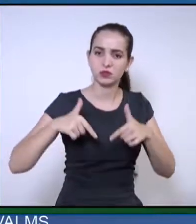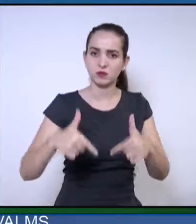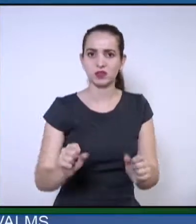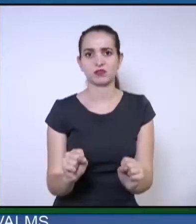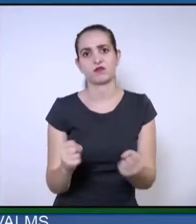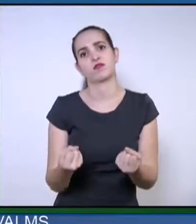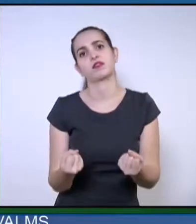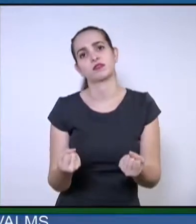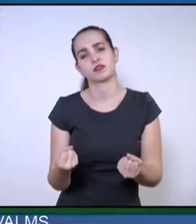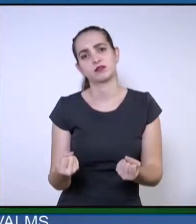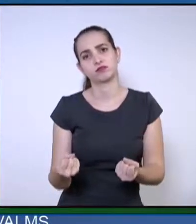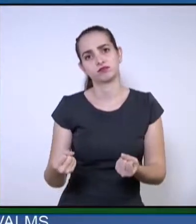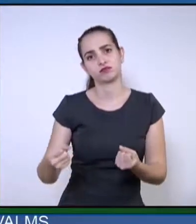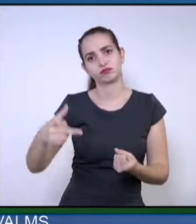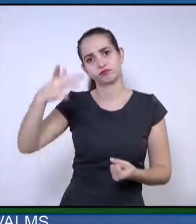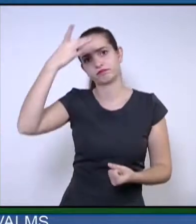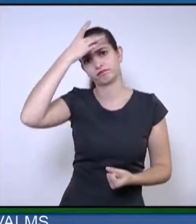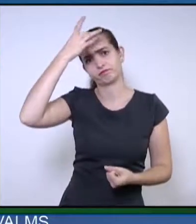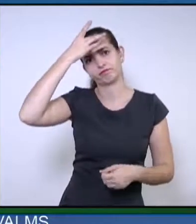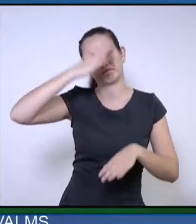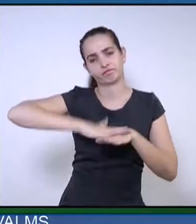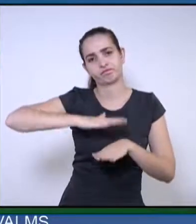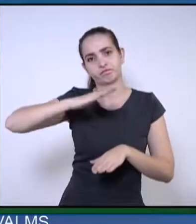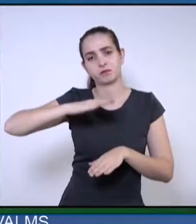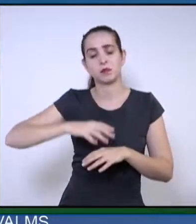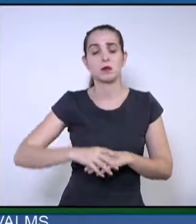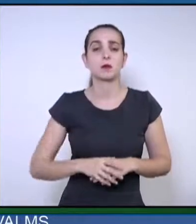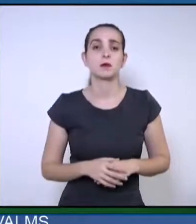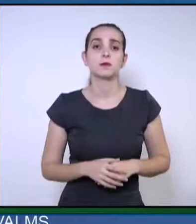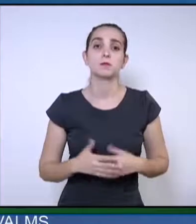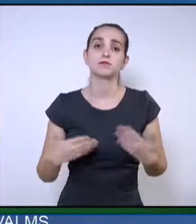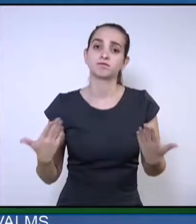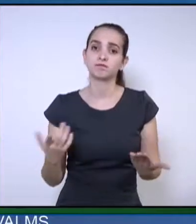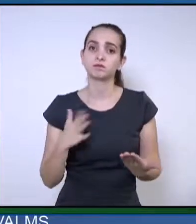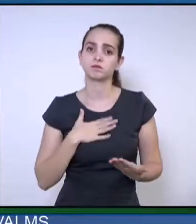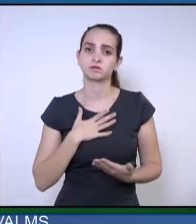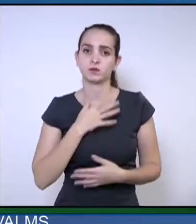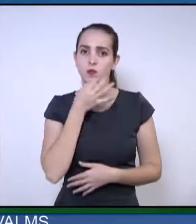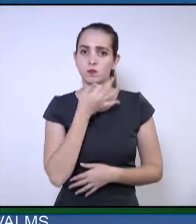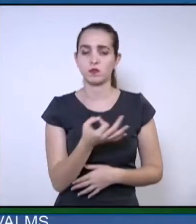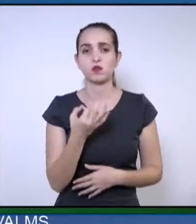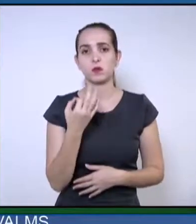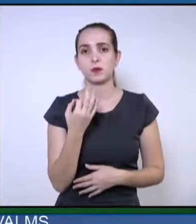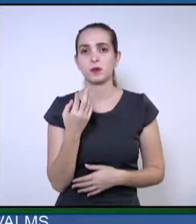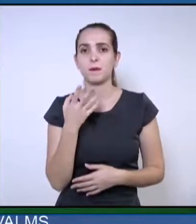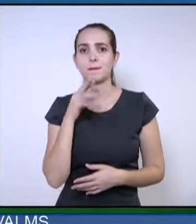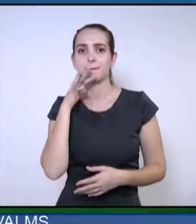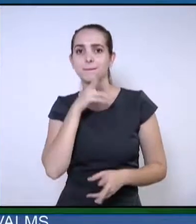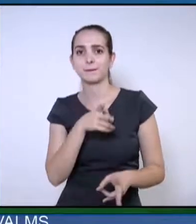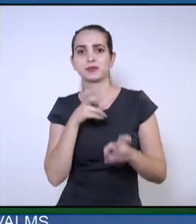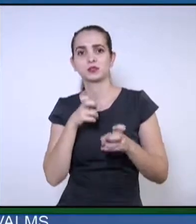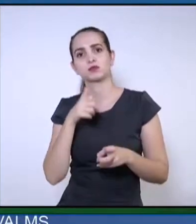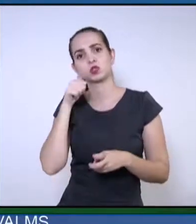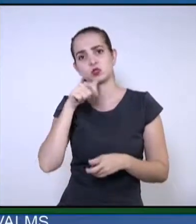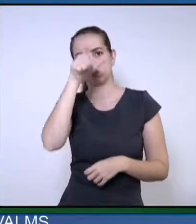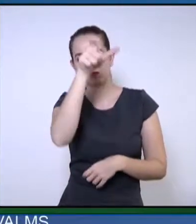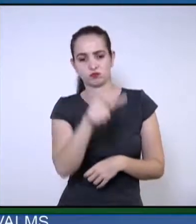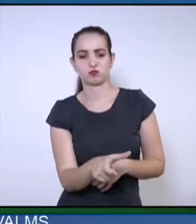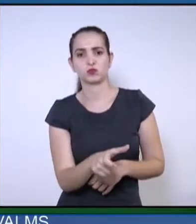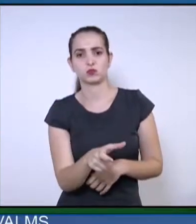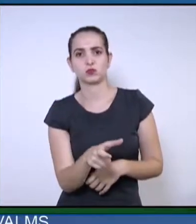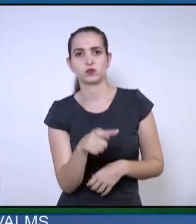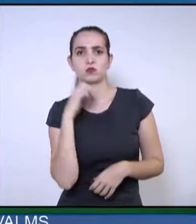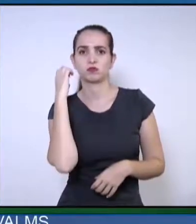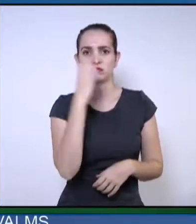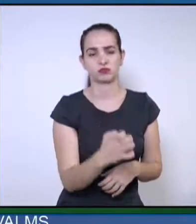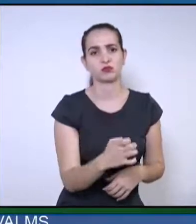defender os seus ideais. É assim que eu vejo o assassinato da